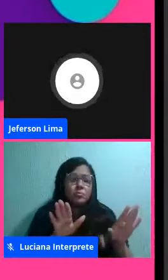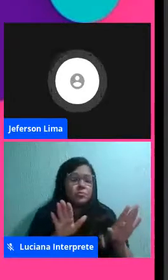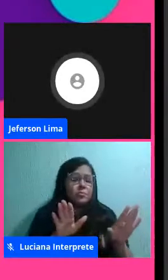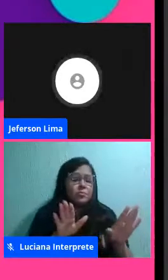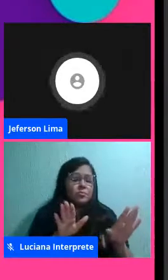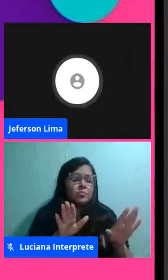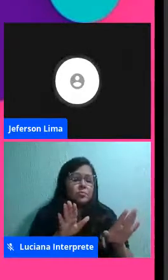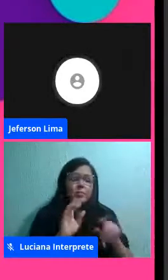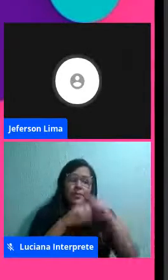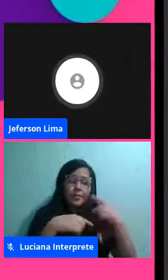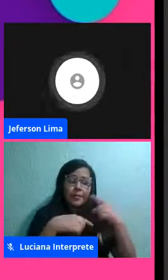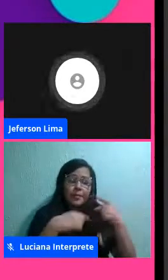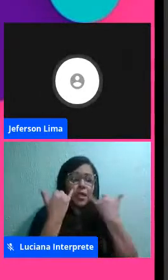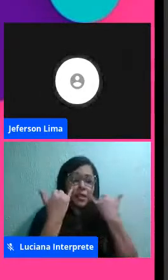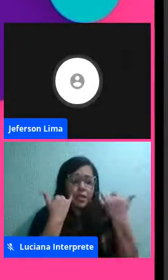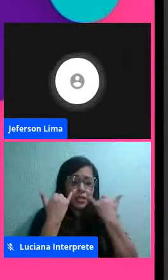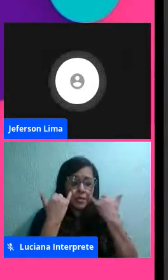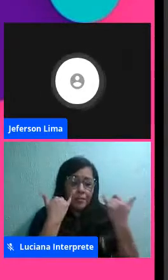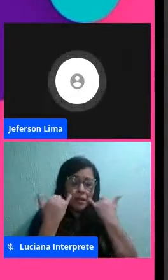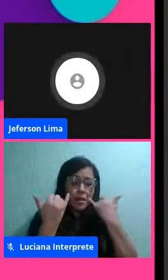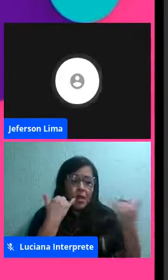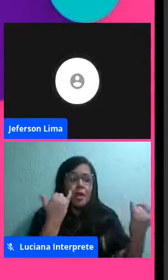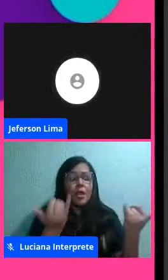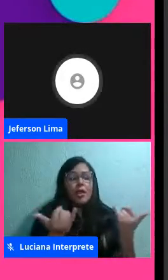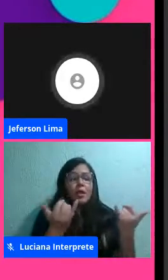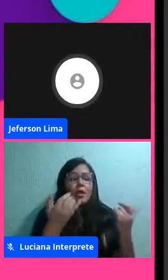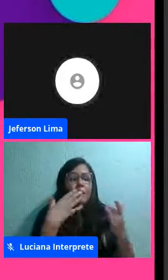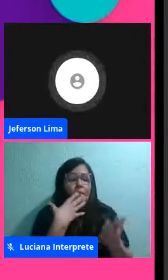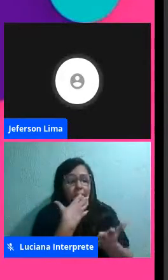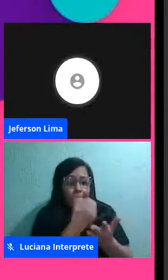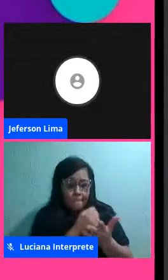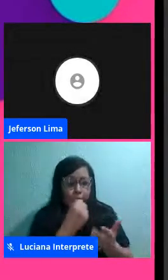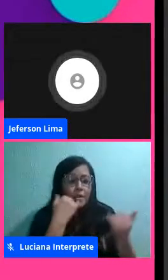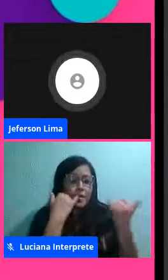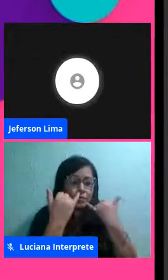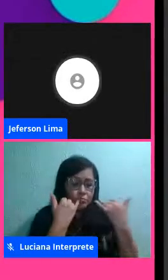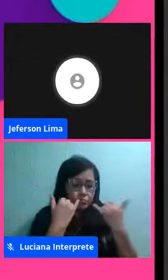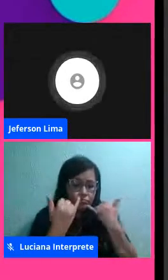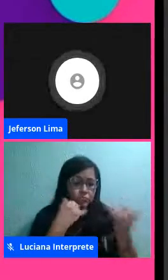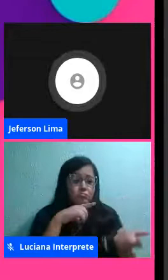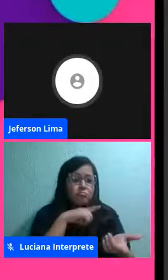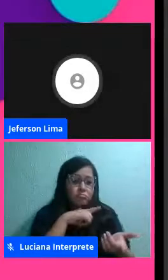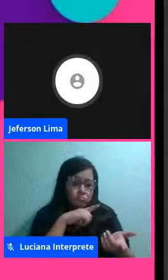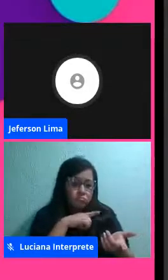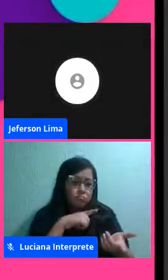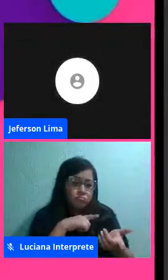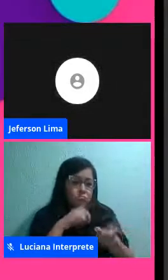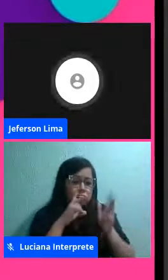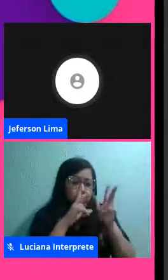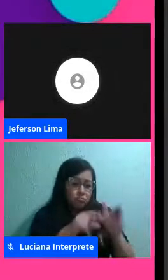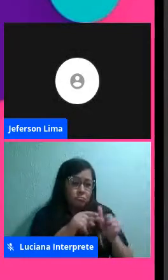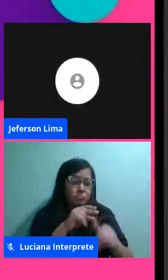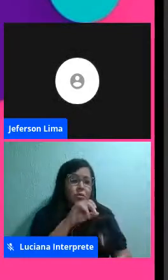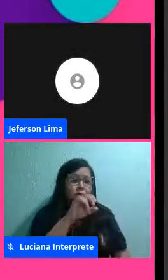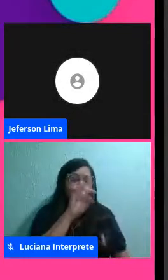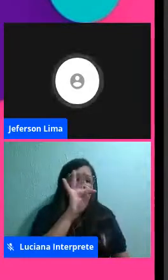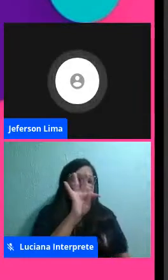mensagem de um tópico específico. Aqui eu tinha feito uma brincadeirinha, né? Quem não conhece, TU é um lagarto grande,